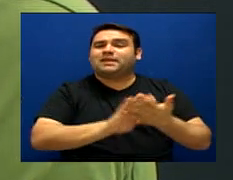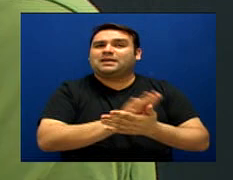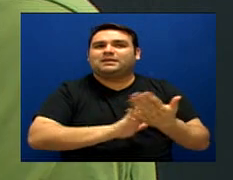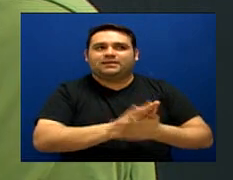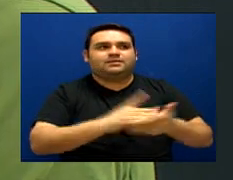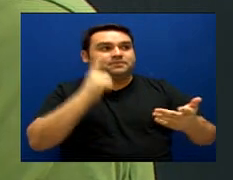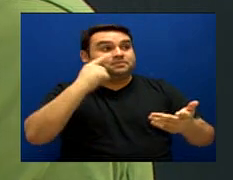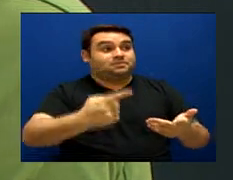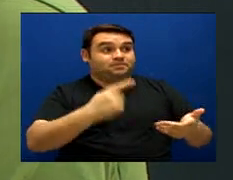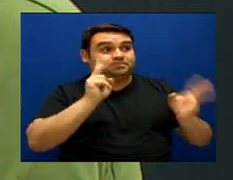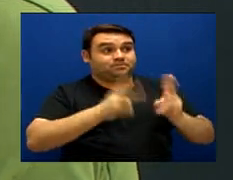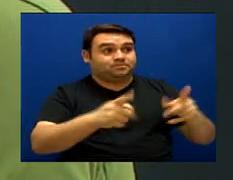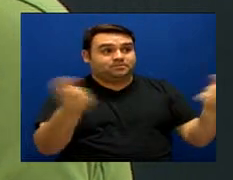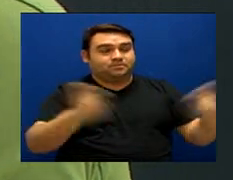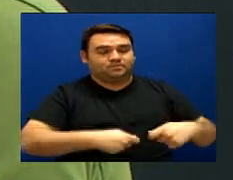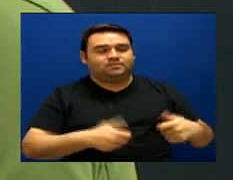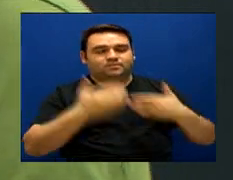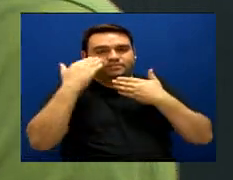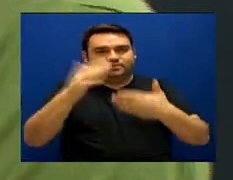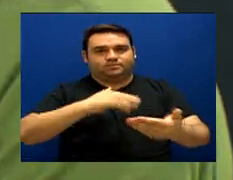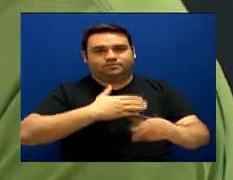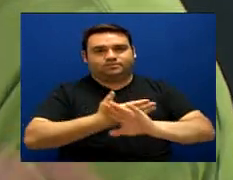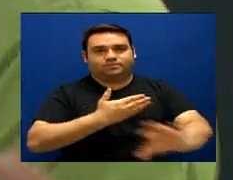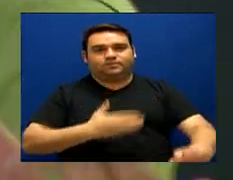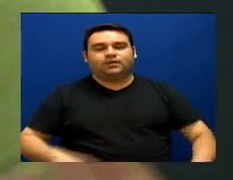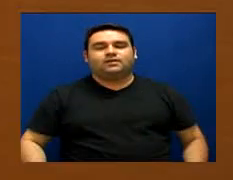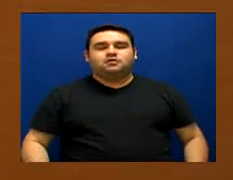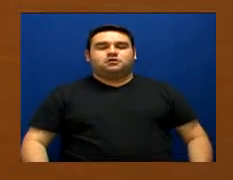ver realmente se isso aqui vai andar para frente. Obrigado pela parte.